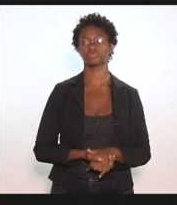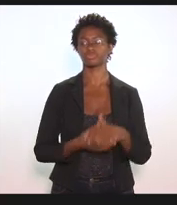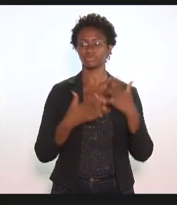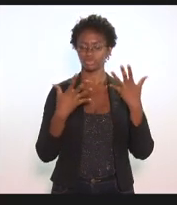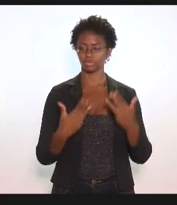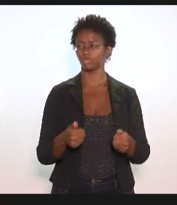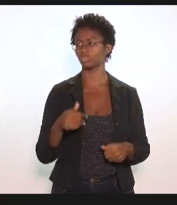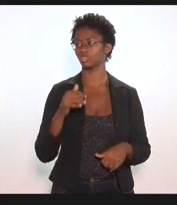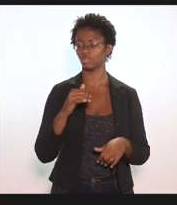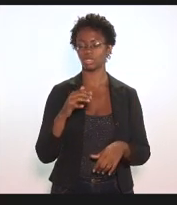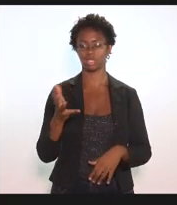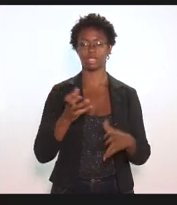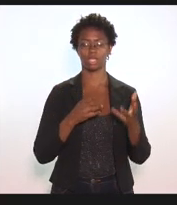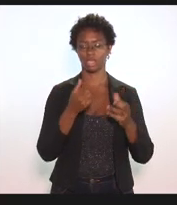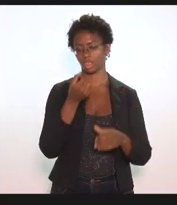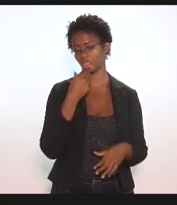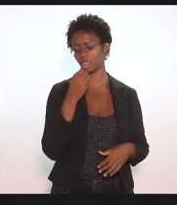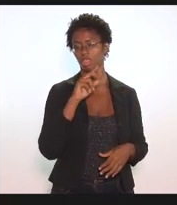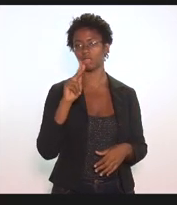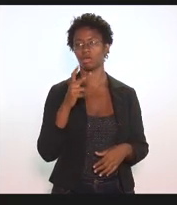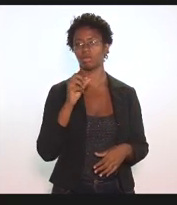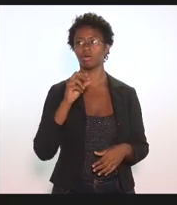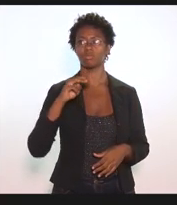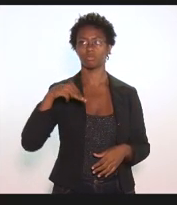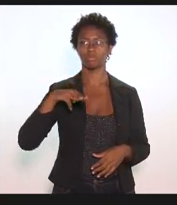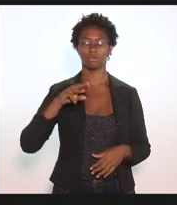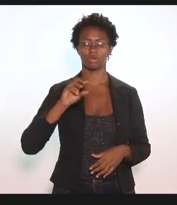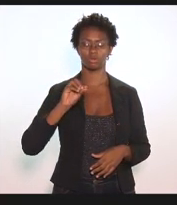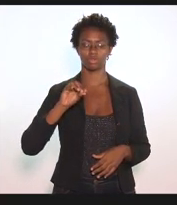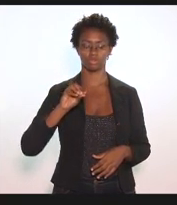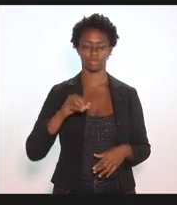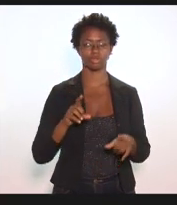recebem hormônios, as mulheres